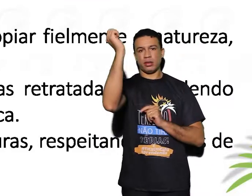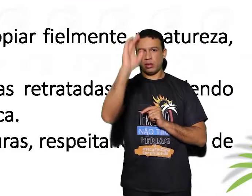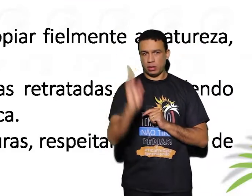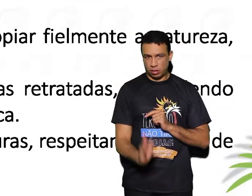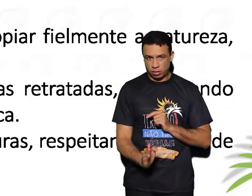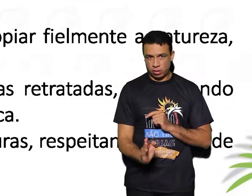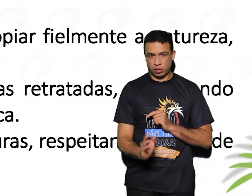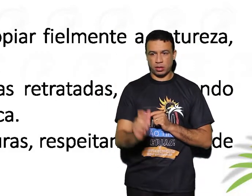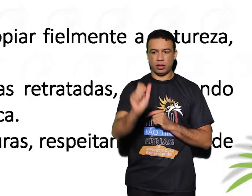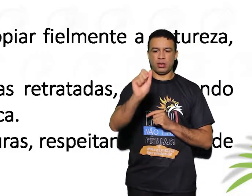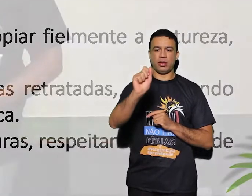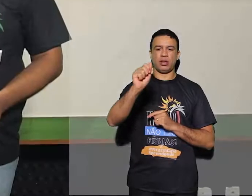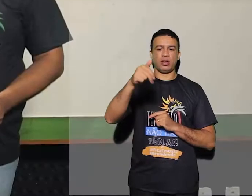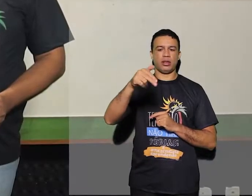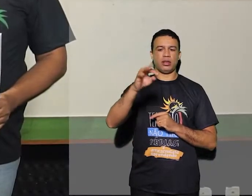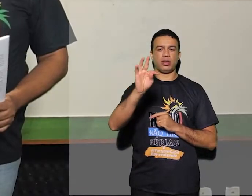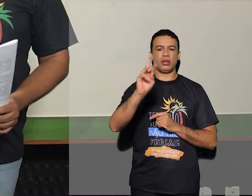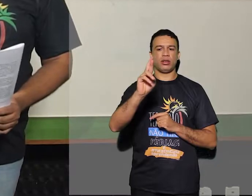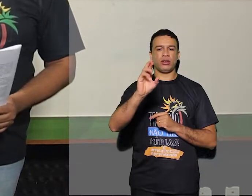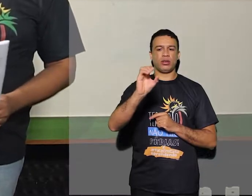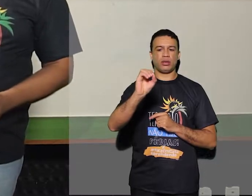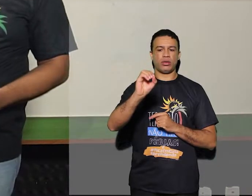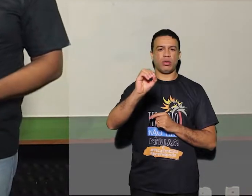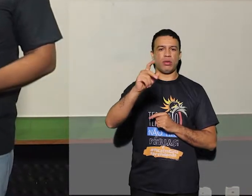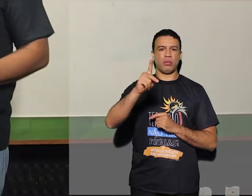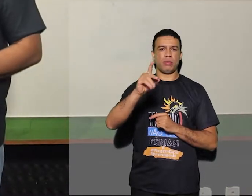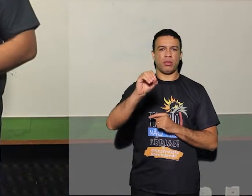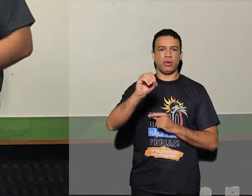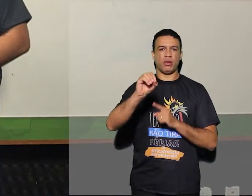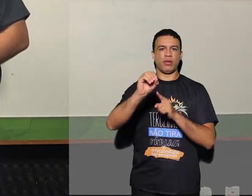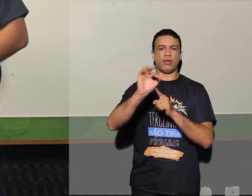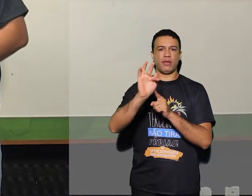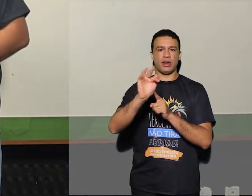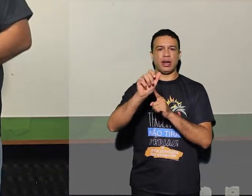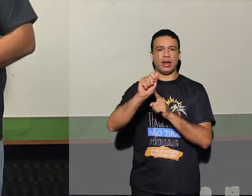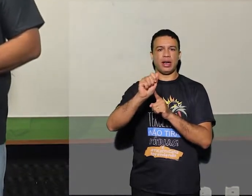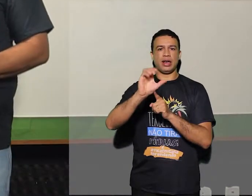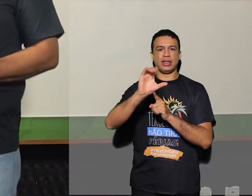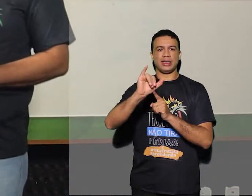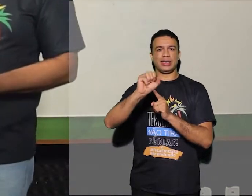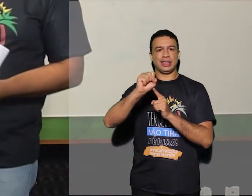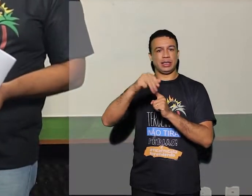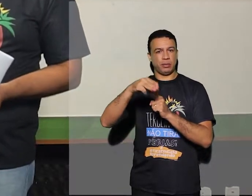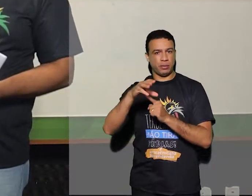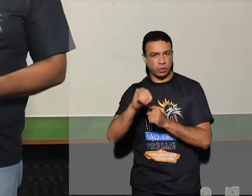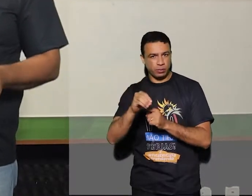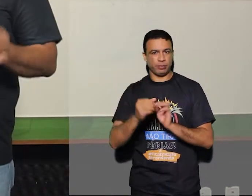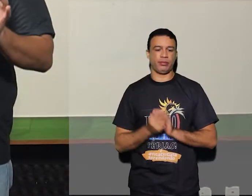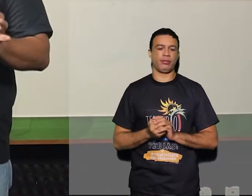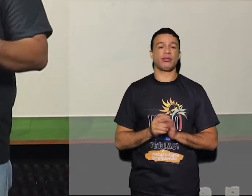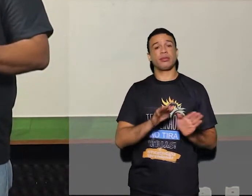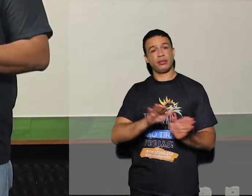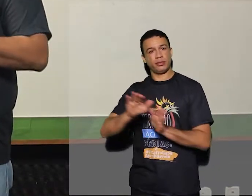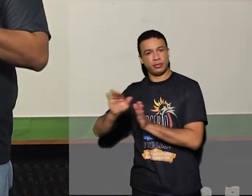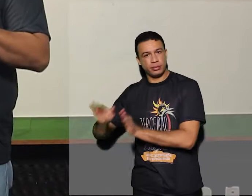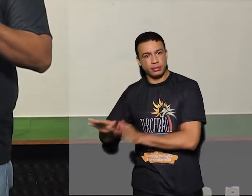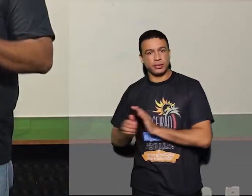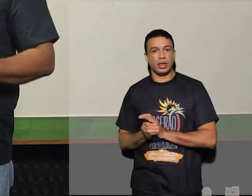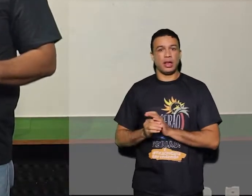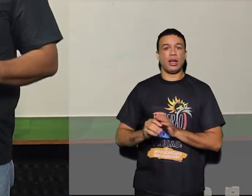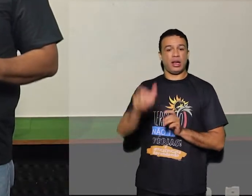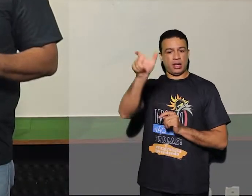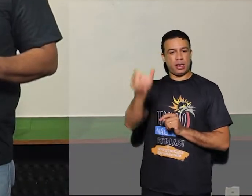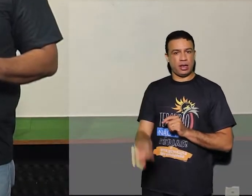antropofagismo. Próxima questão. Em sua exposição em 1917, Anita Malfatti apresentou em suas obras uma